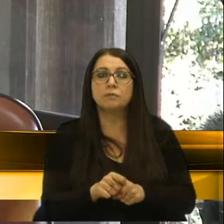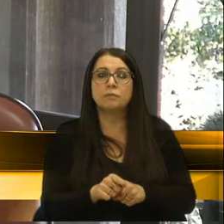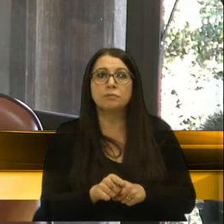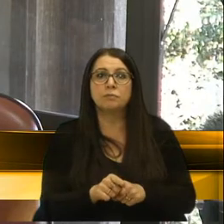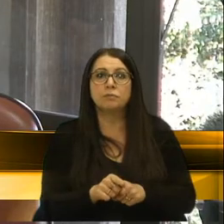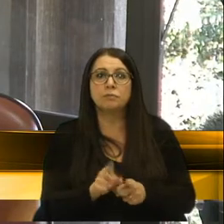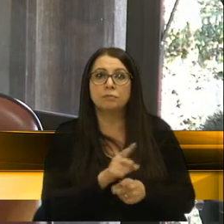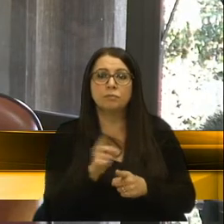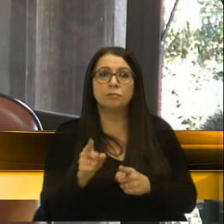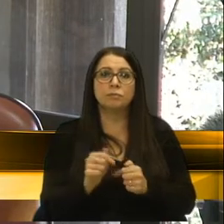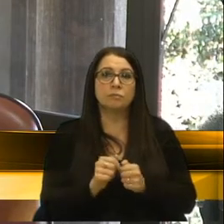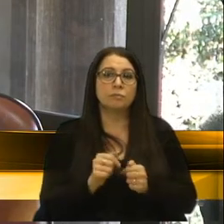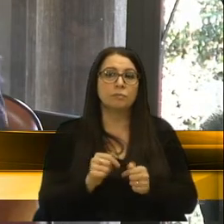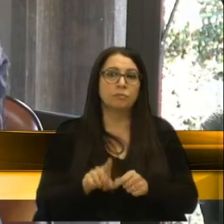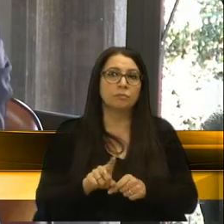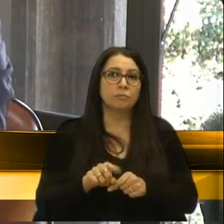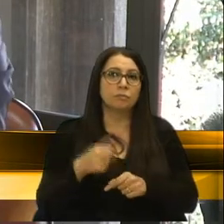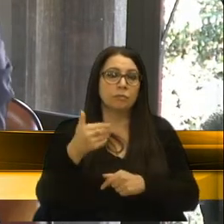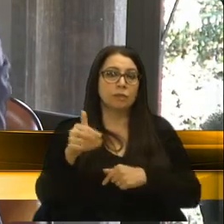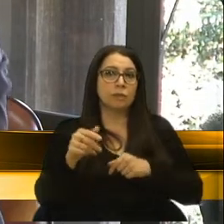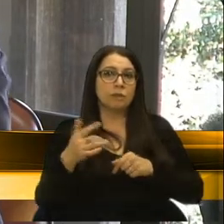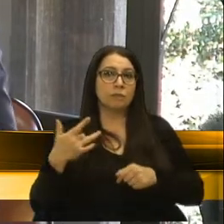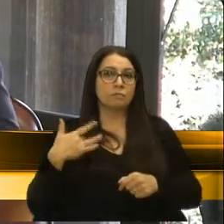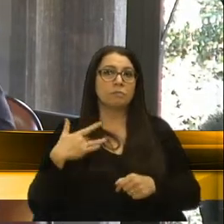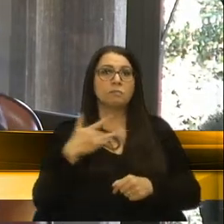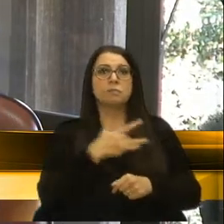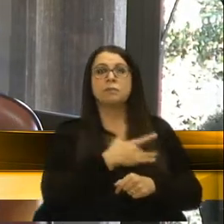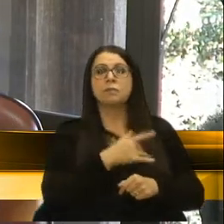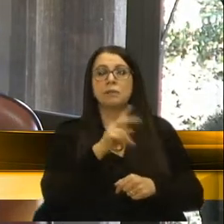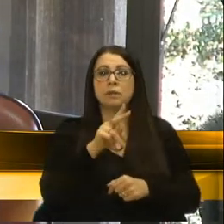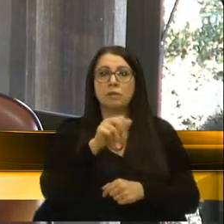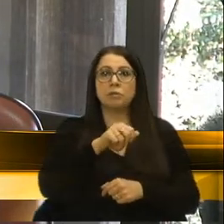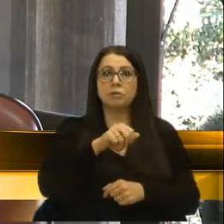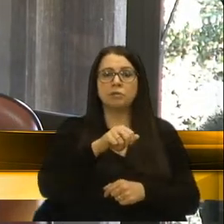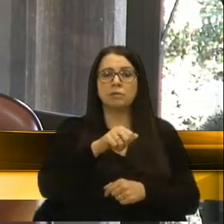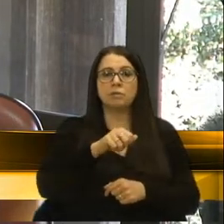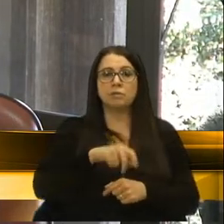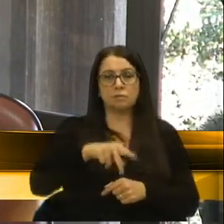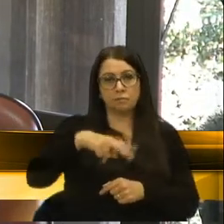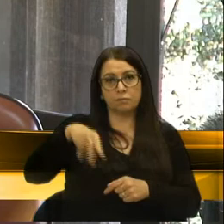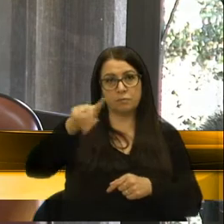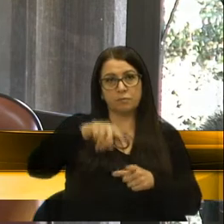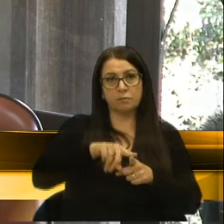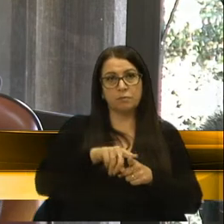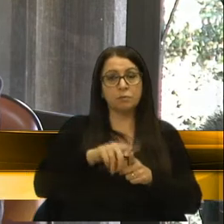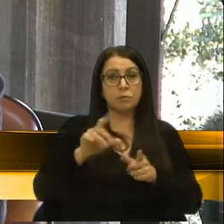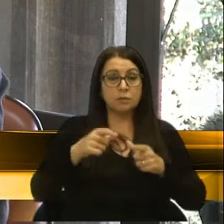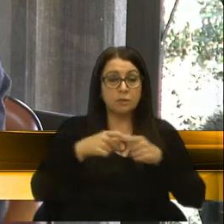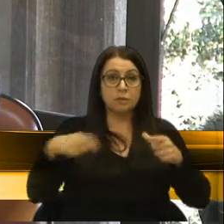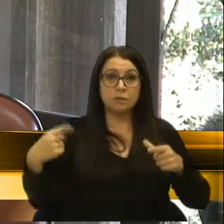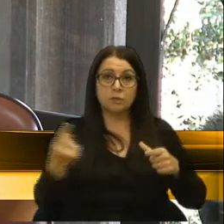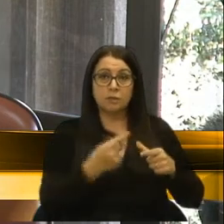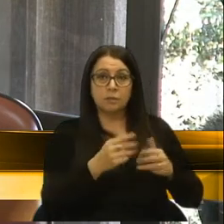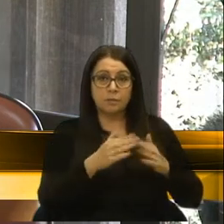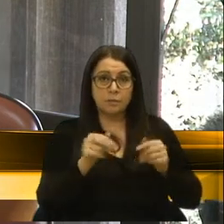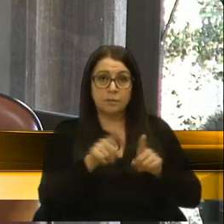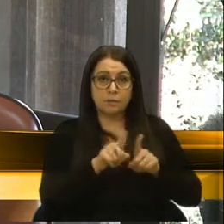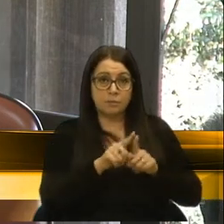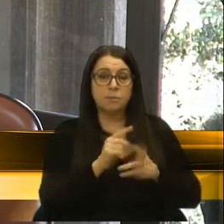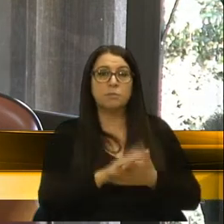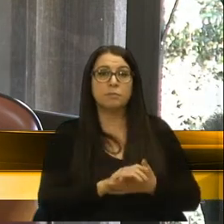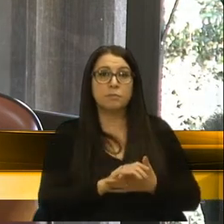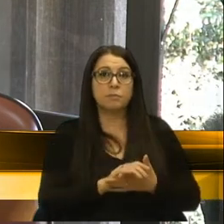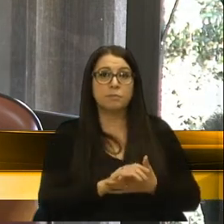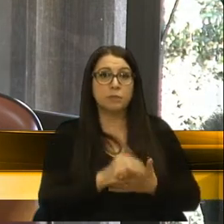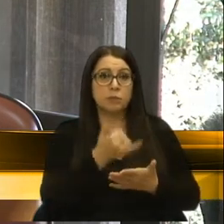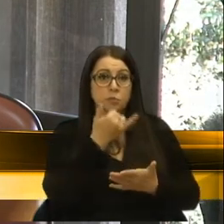para o atendimento em saúde da nossa UPA Zona Norte. Então, por toda essa explanação, eu peço, inclusive,